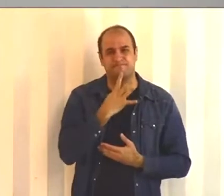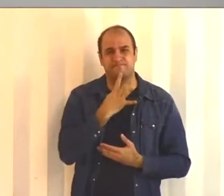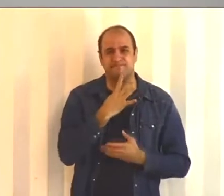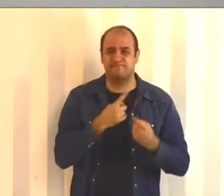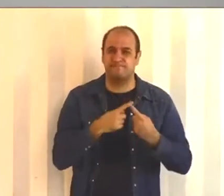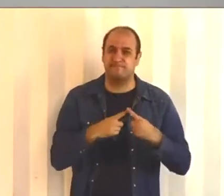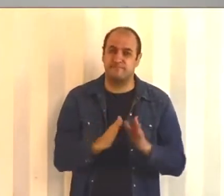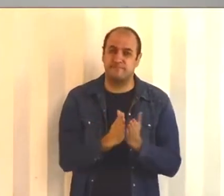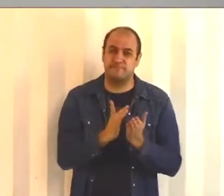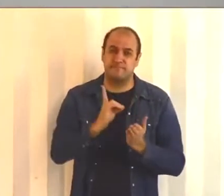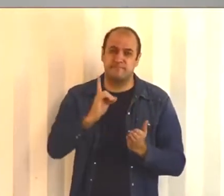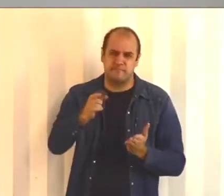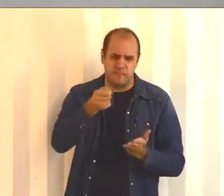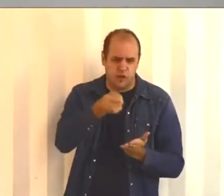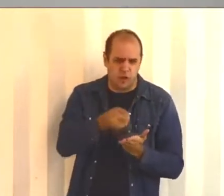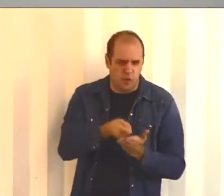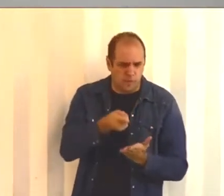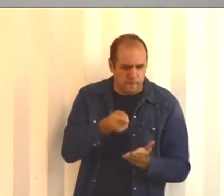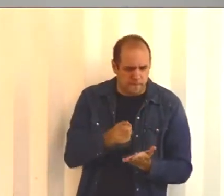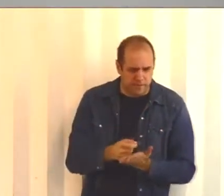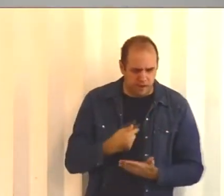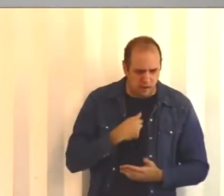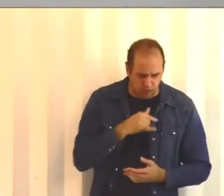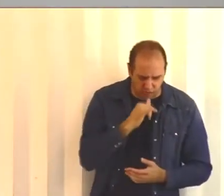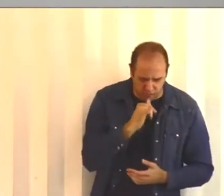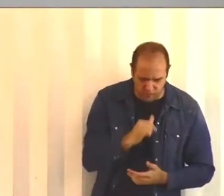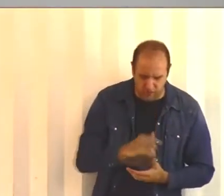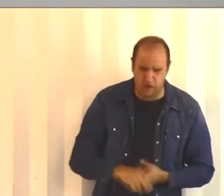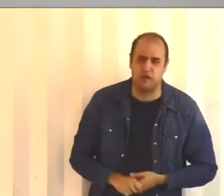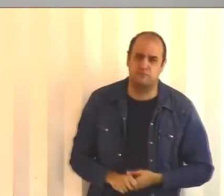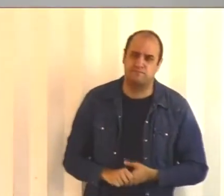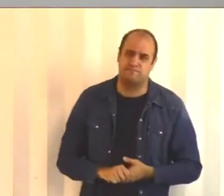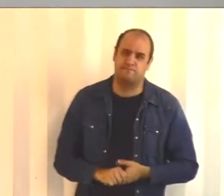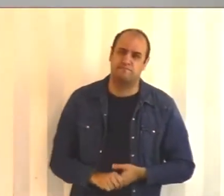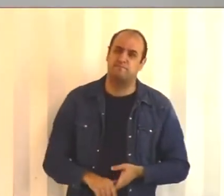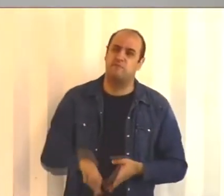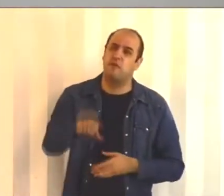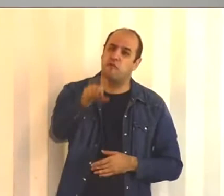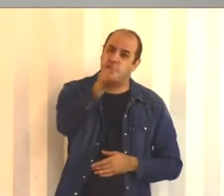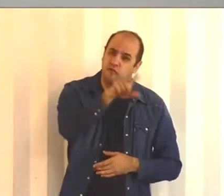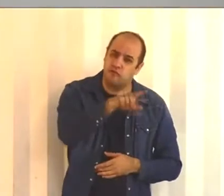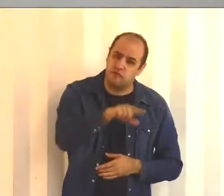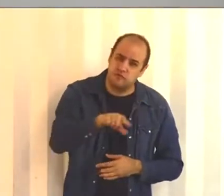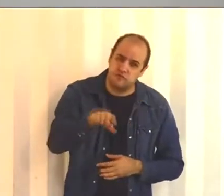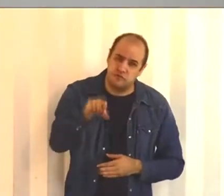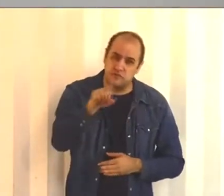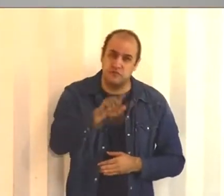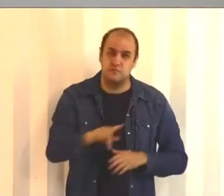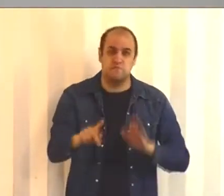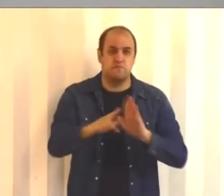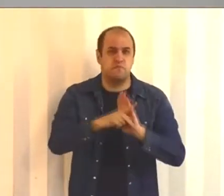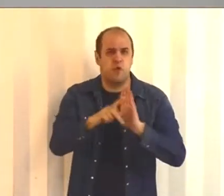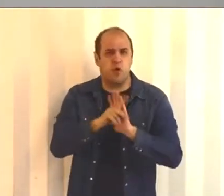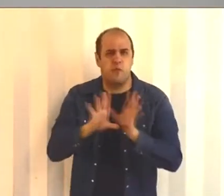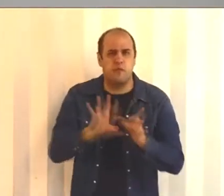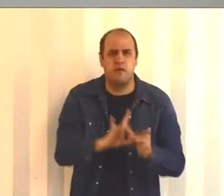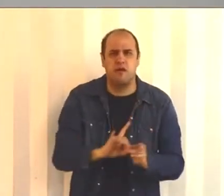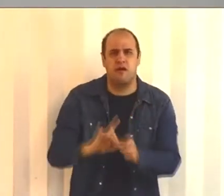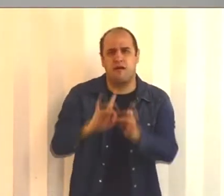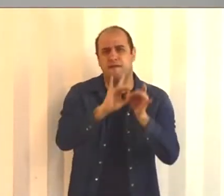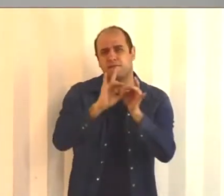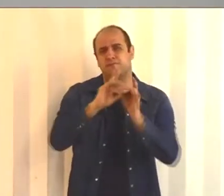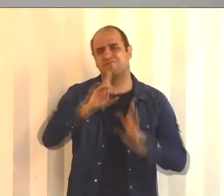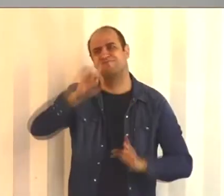texto me obriga a falar isso. Vocês são signatários da aliança.